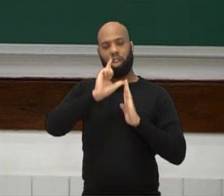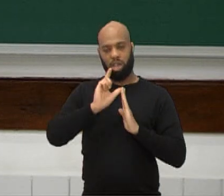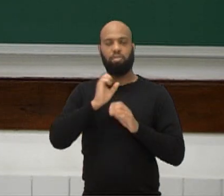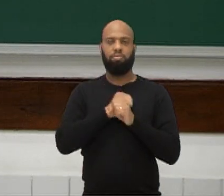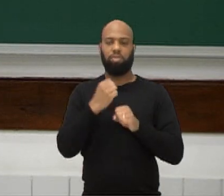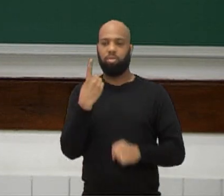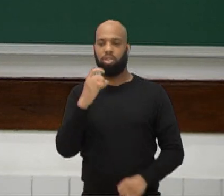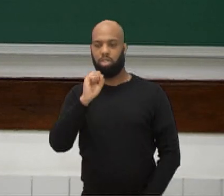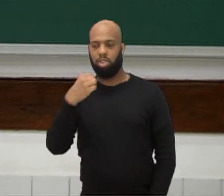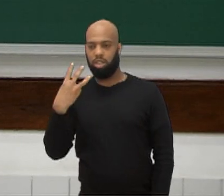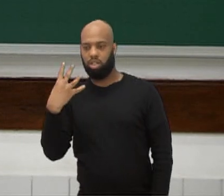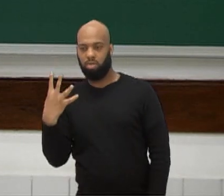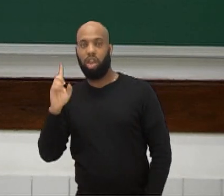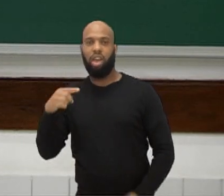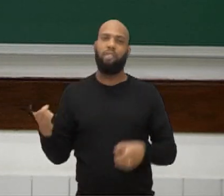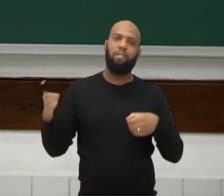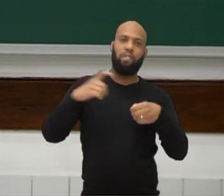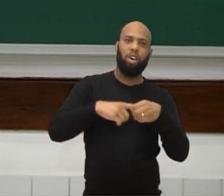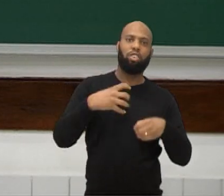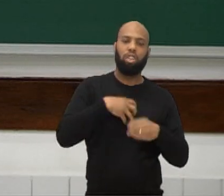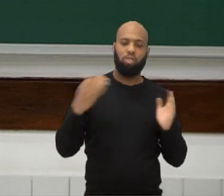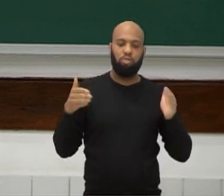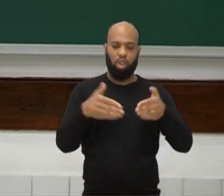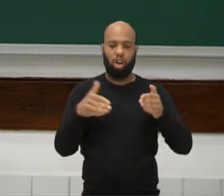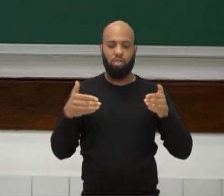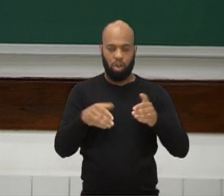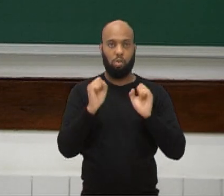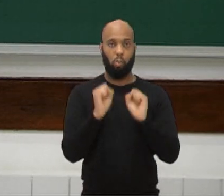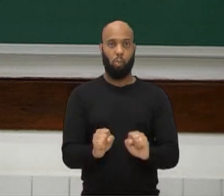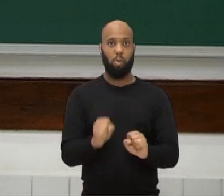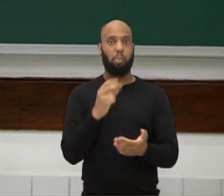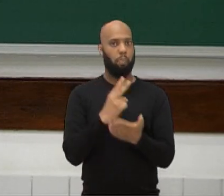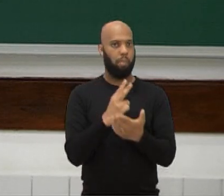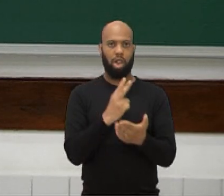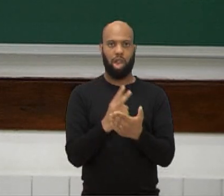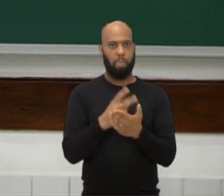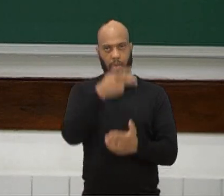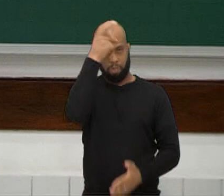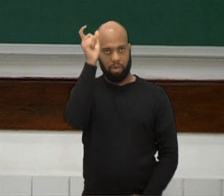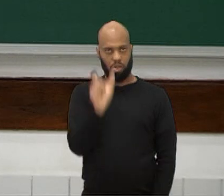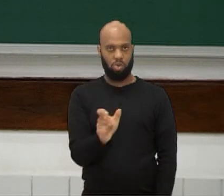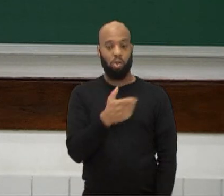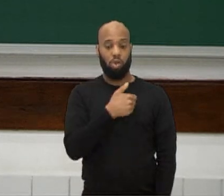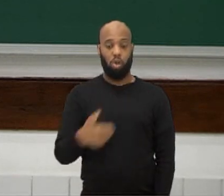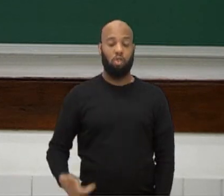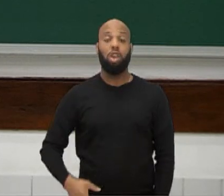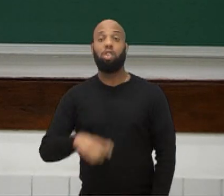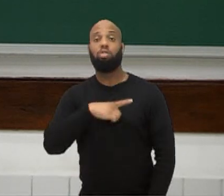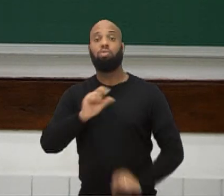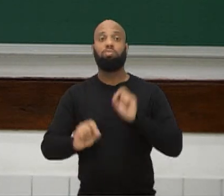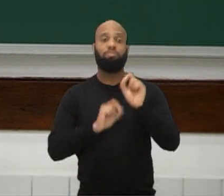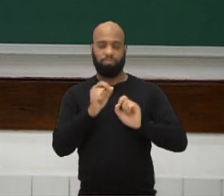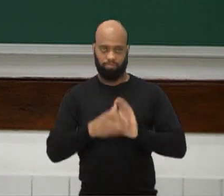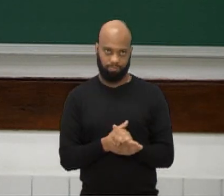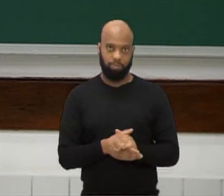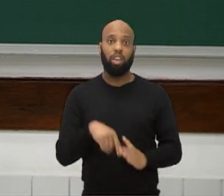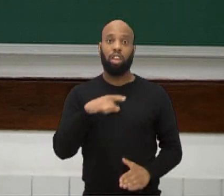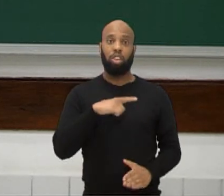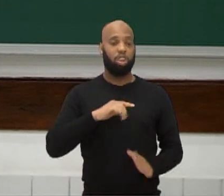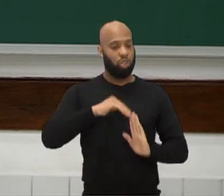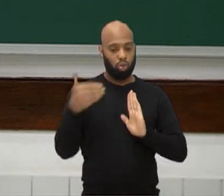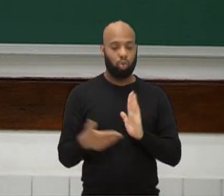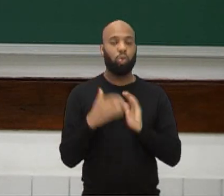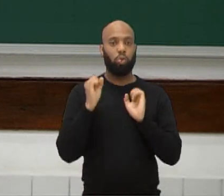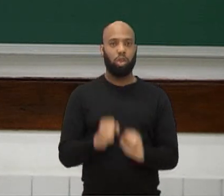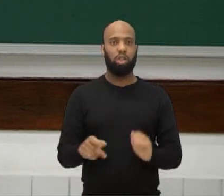seja, era um retorno à centralização do poder, no qual o governo regencial tinha plenos